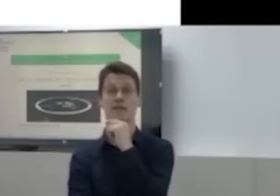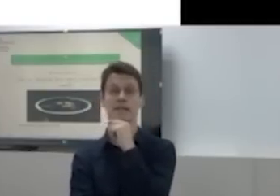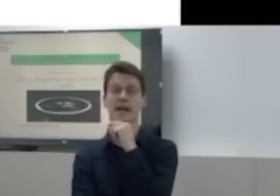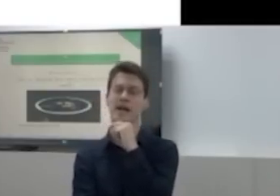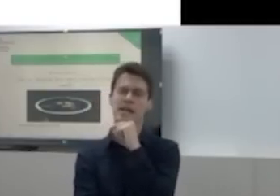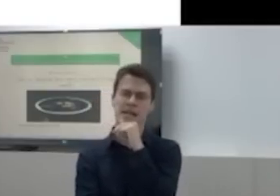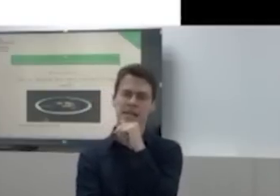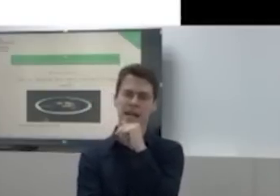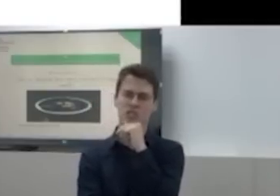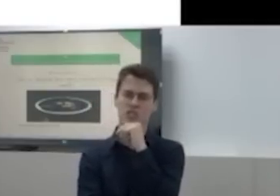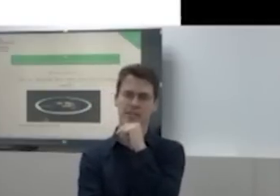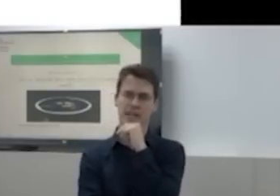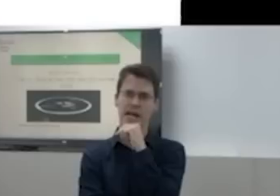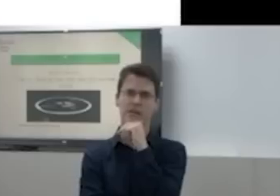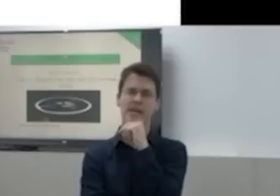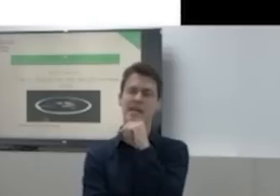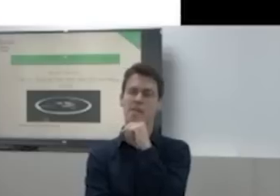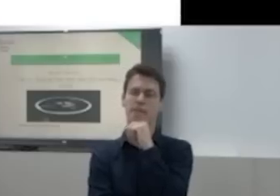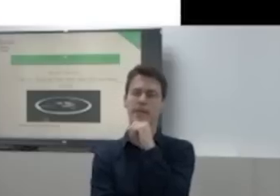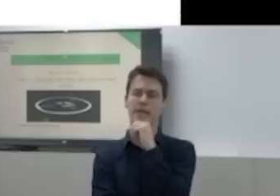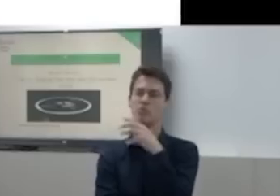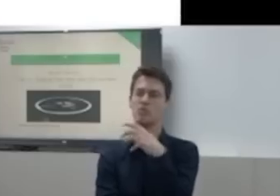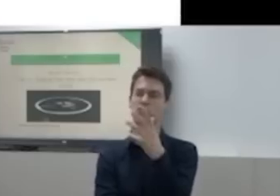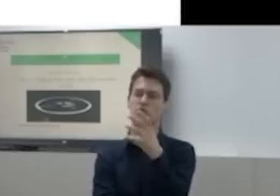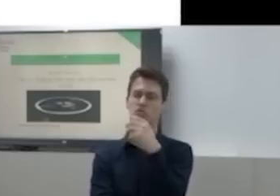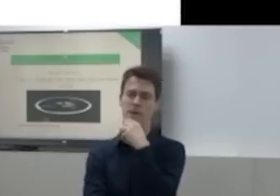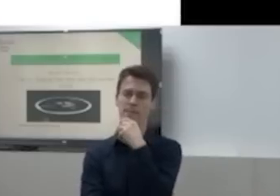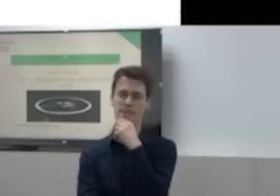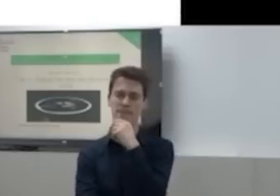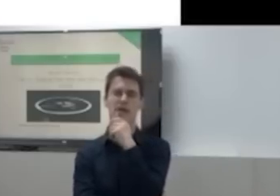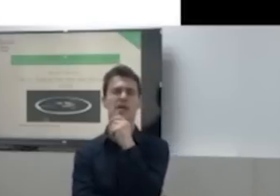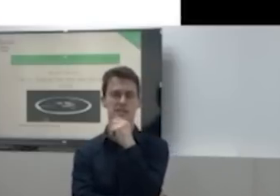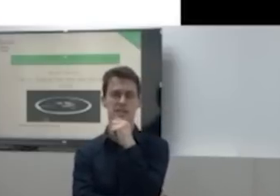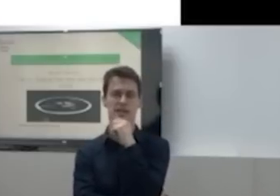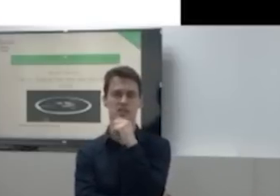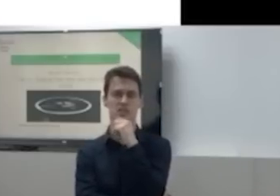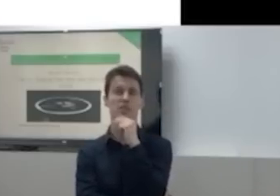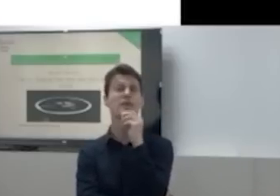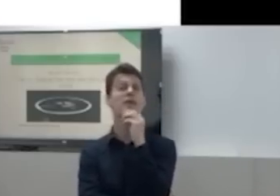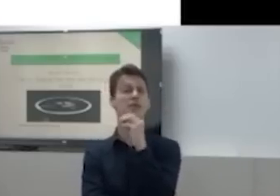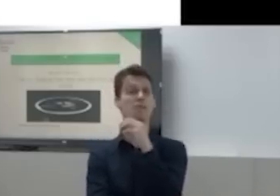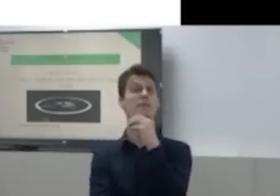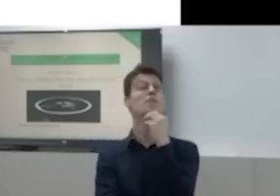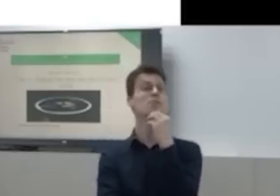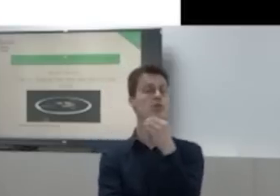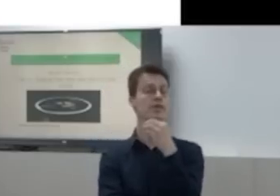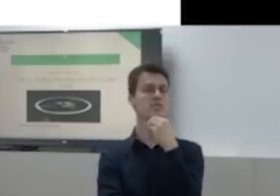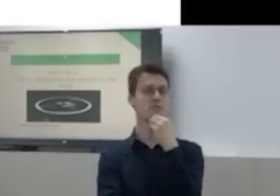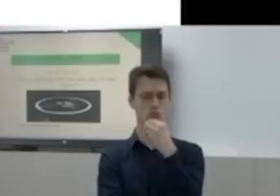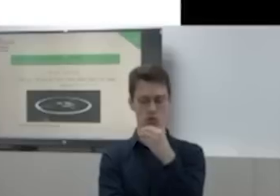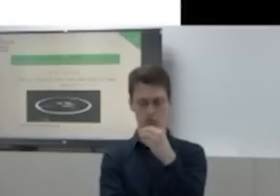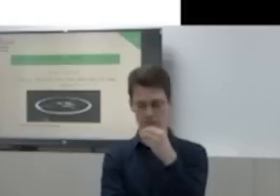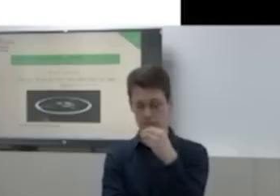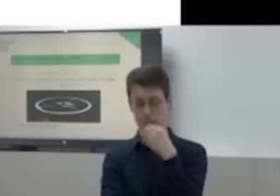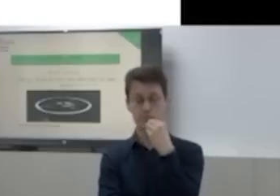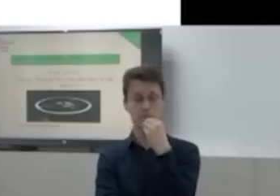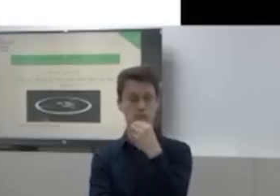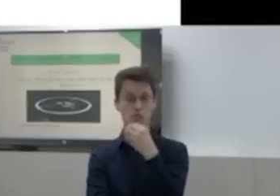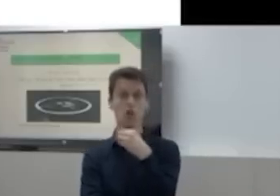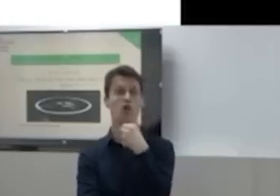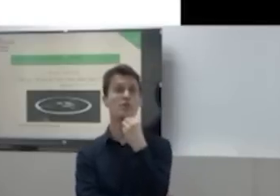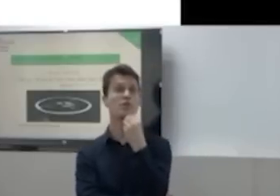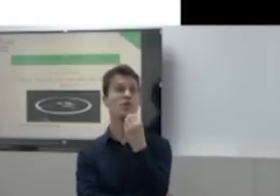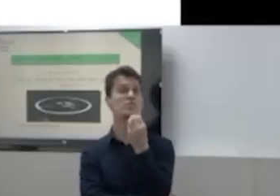planeta nosso, o planeta Terra, ele é achatado, ele é plano como se fosse uma pizza? Vocês acreditam? Então, muitas